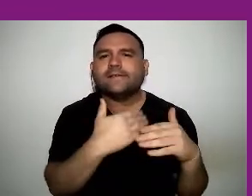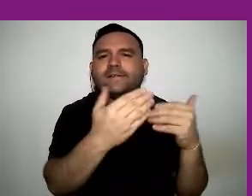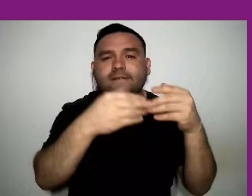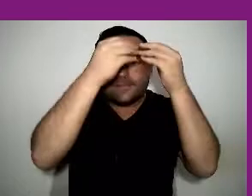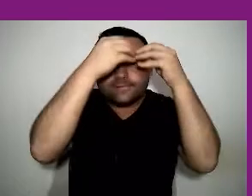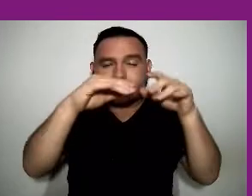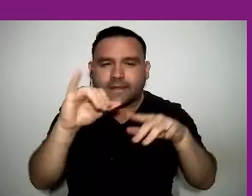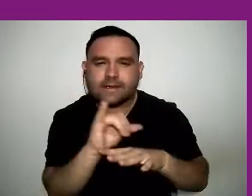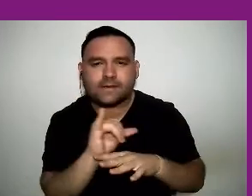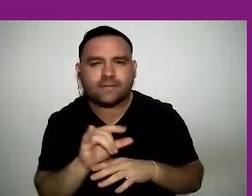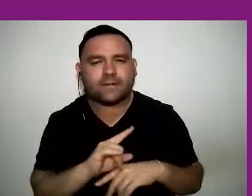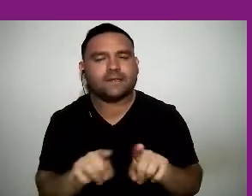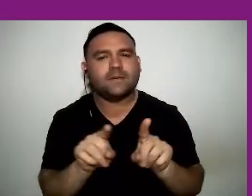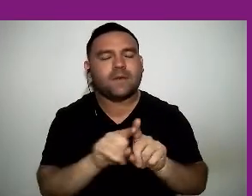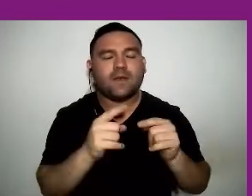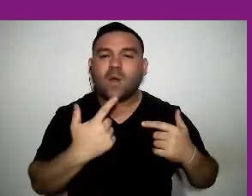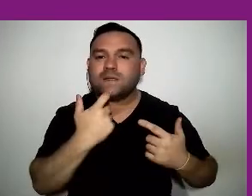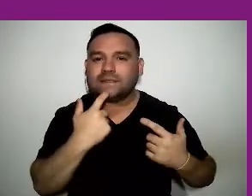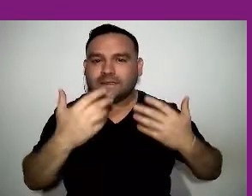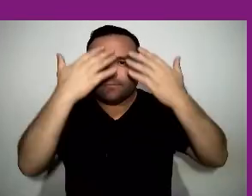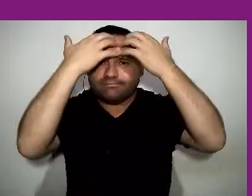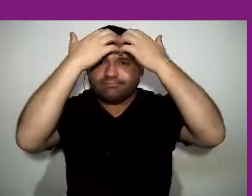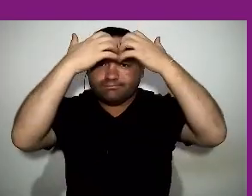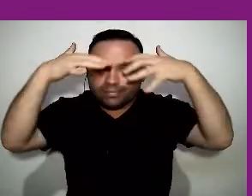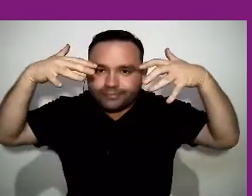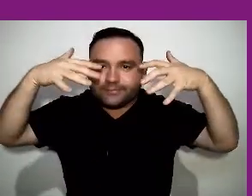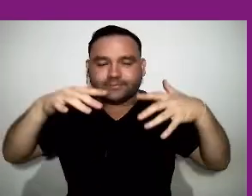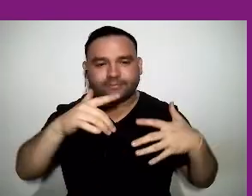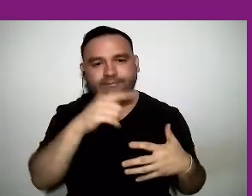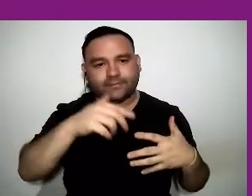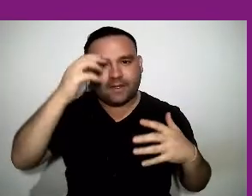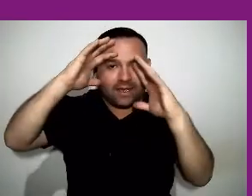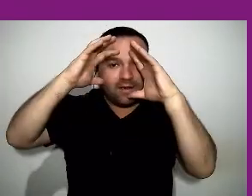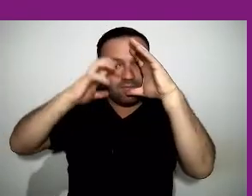lesões isquêmicas ou hemorrágicas no cérebro.